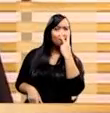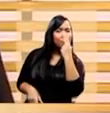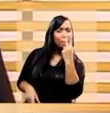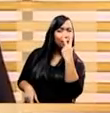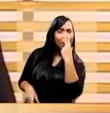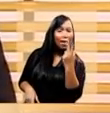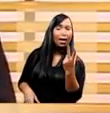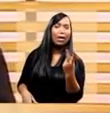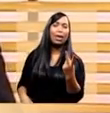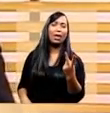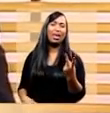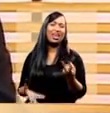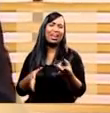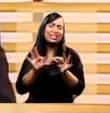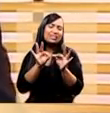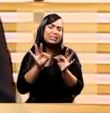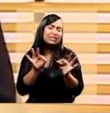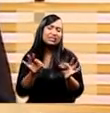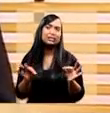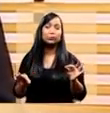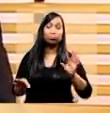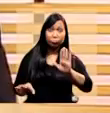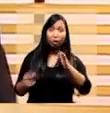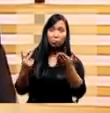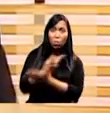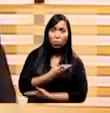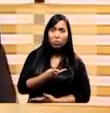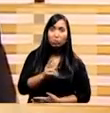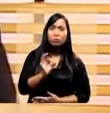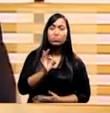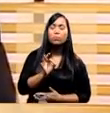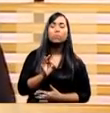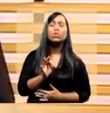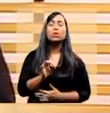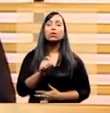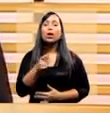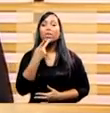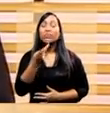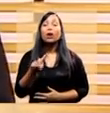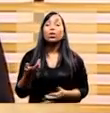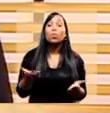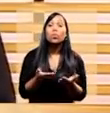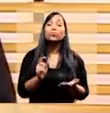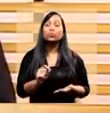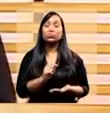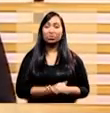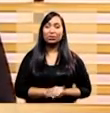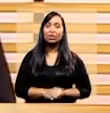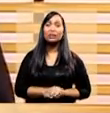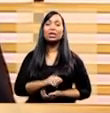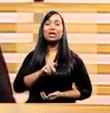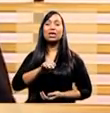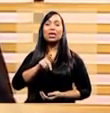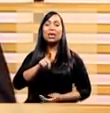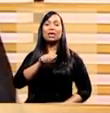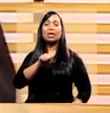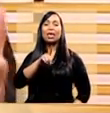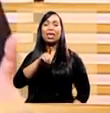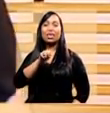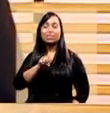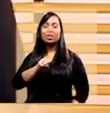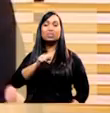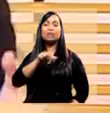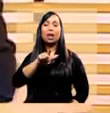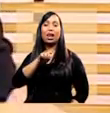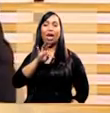parece mínima, pequena, mas acontece muito, é o que eles chamam hoje em dia de gaslighting, que é falar que a mulher